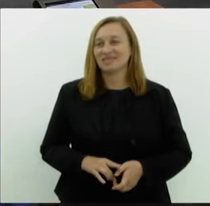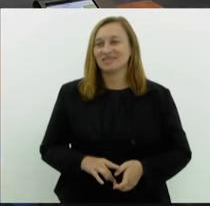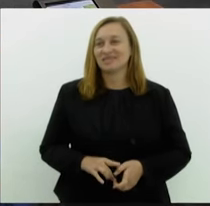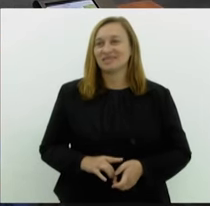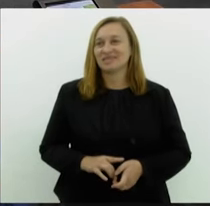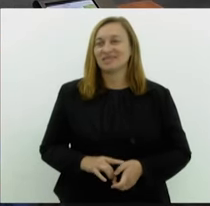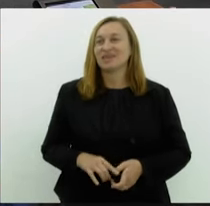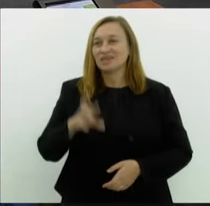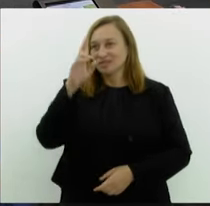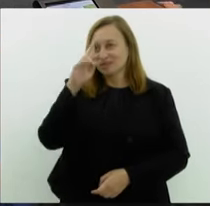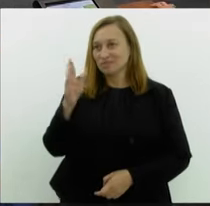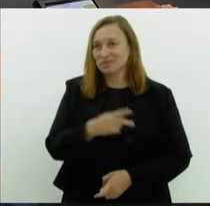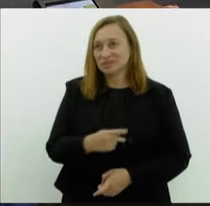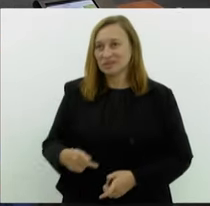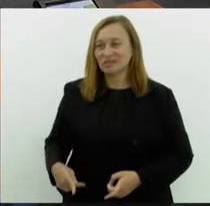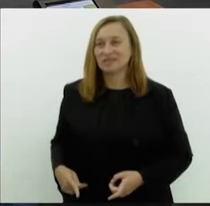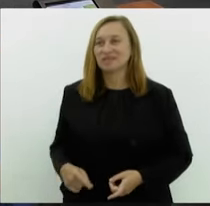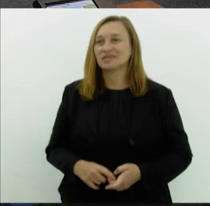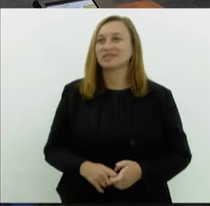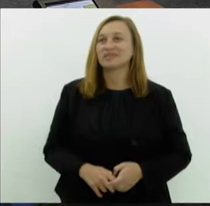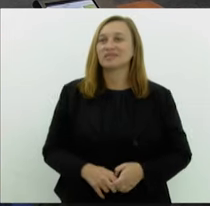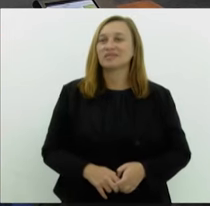Senhor presidente.